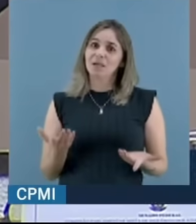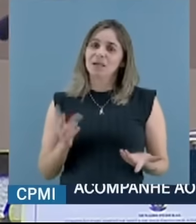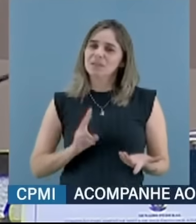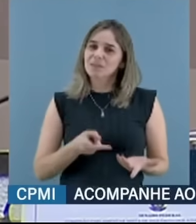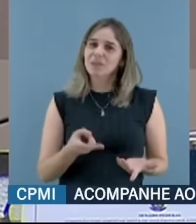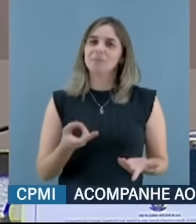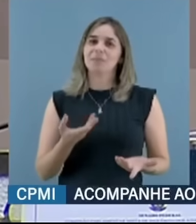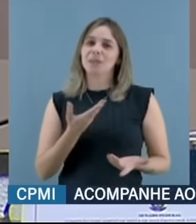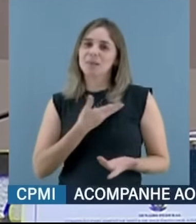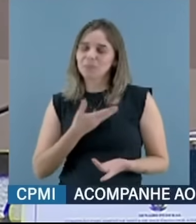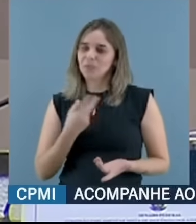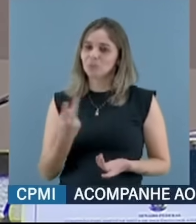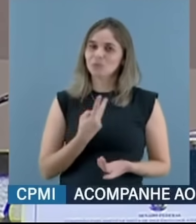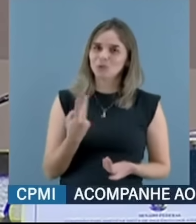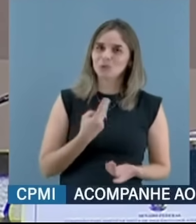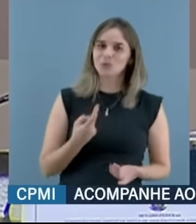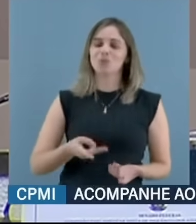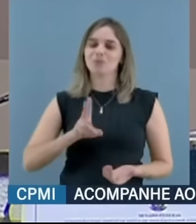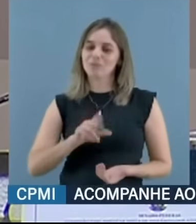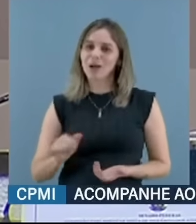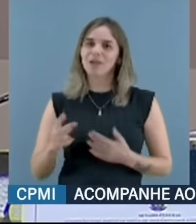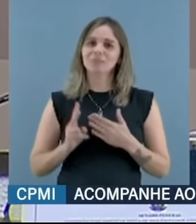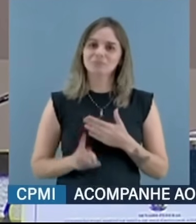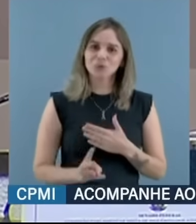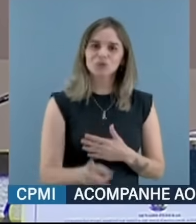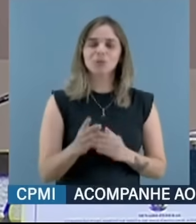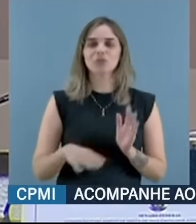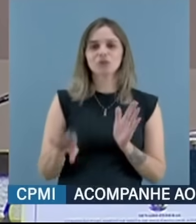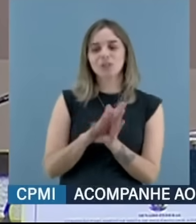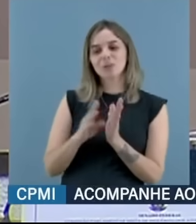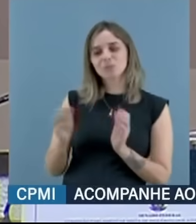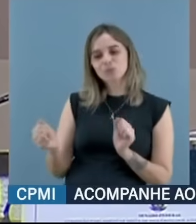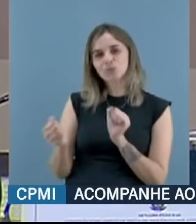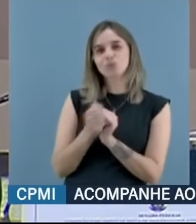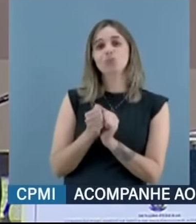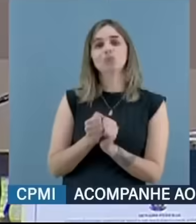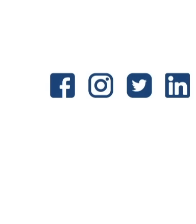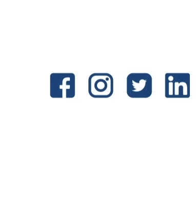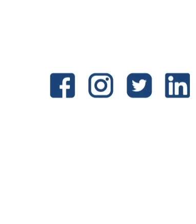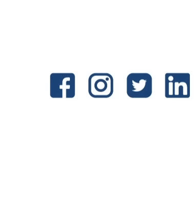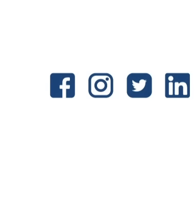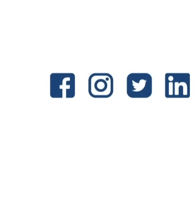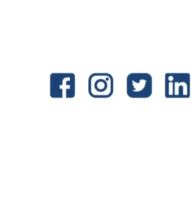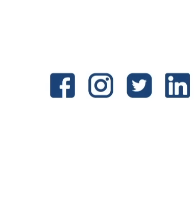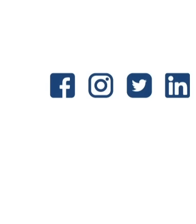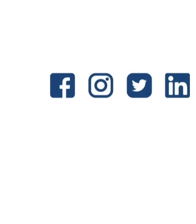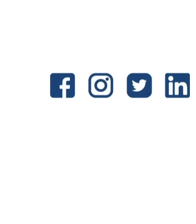amistosa, isso vai permanecer. Nós chegamos juntos a esse parlamento, somos colegas há 13 anos.